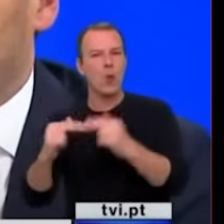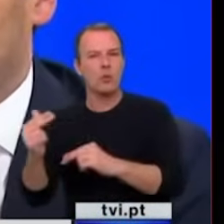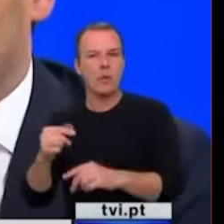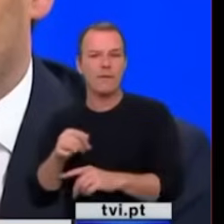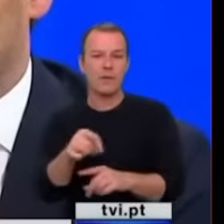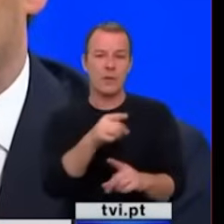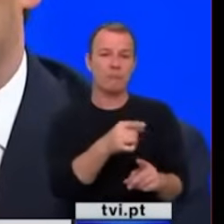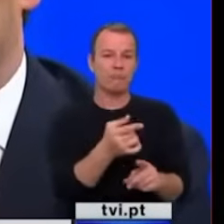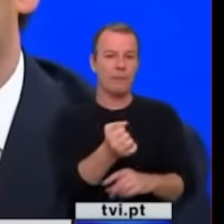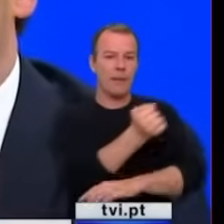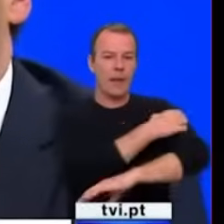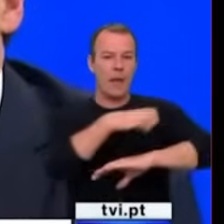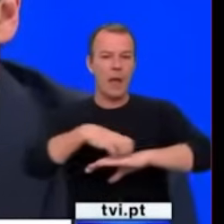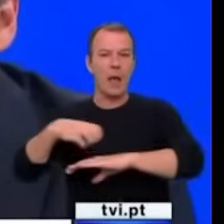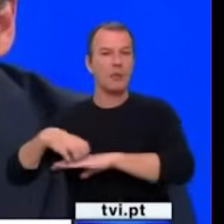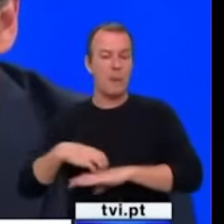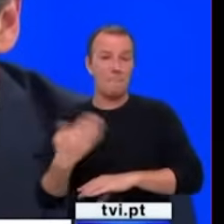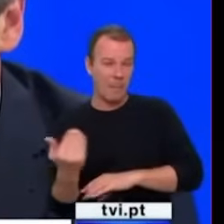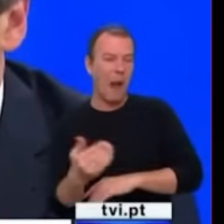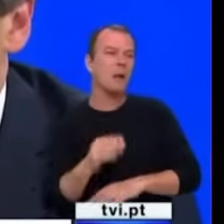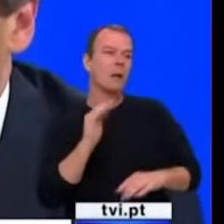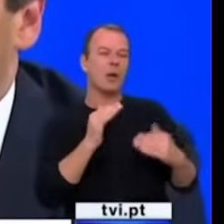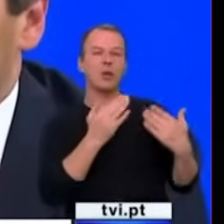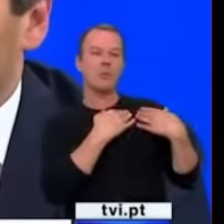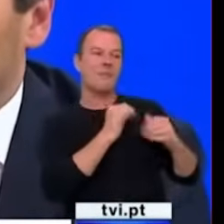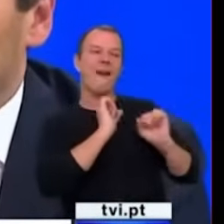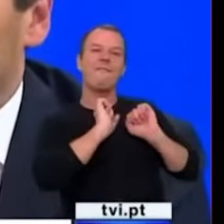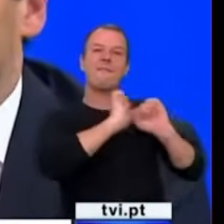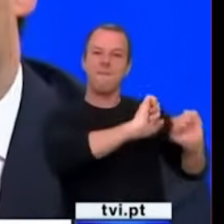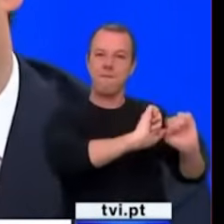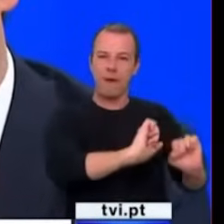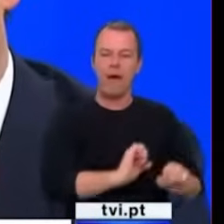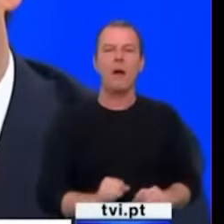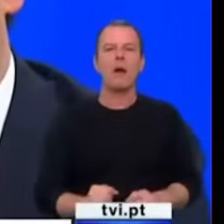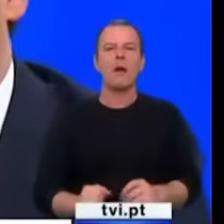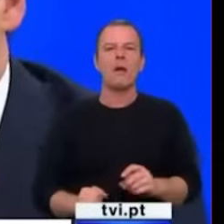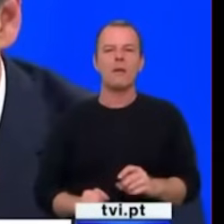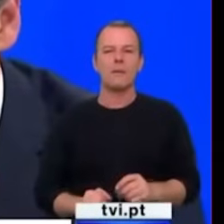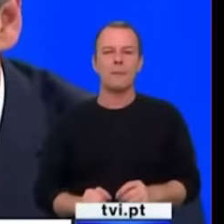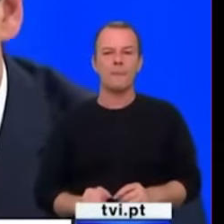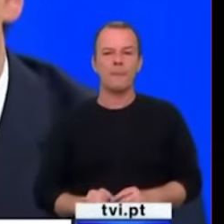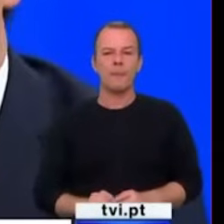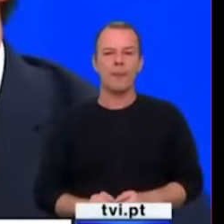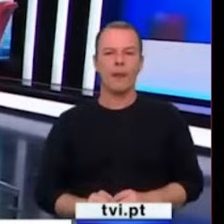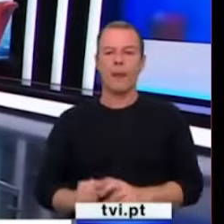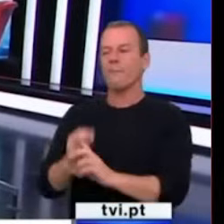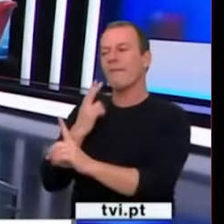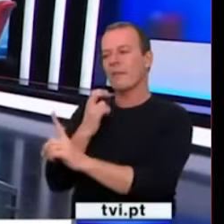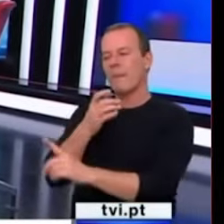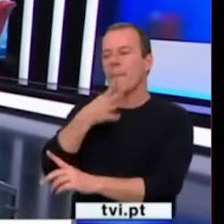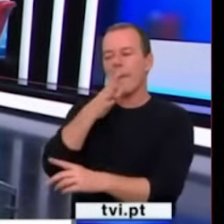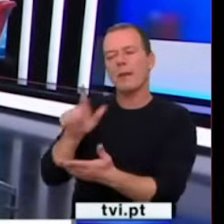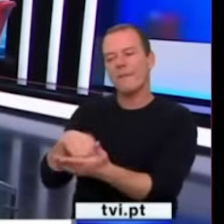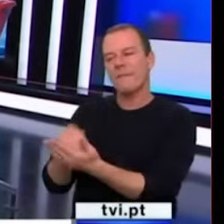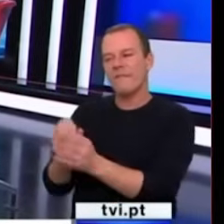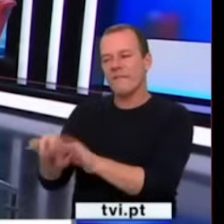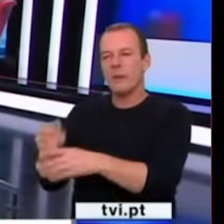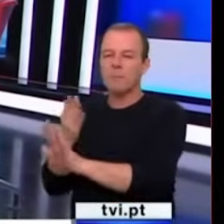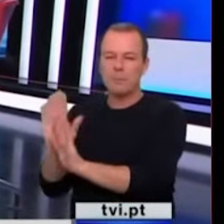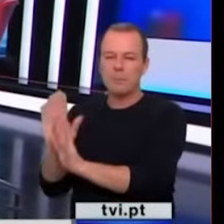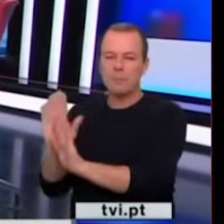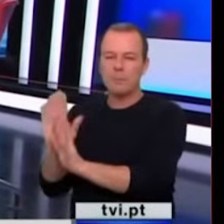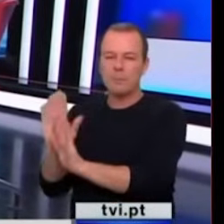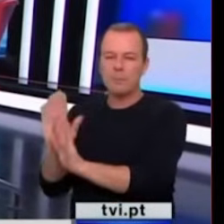responsável da falta de habitação e Portugal durante o seu mandato terar durante o seu mand di se isto é verdade ou não